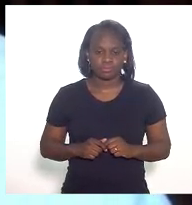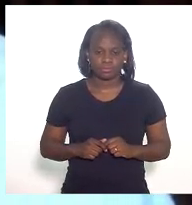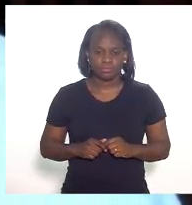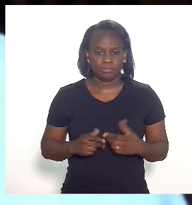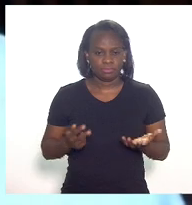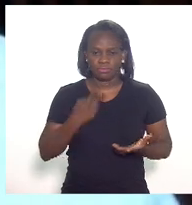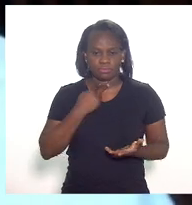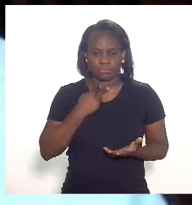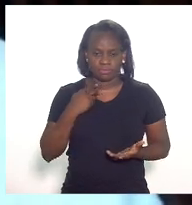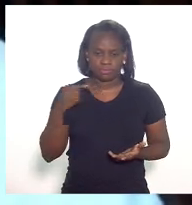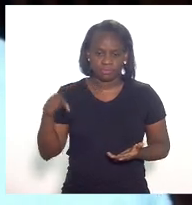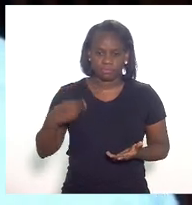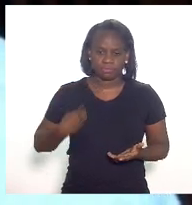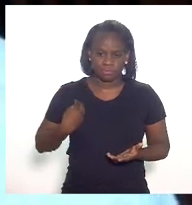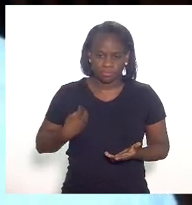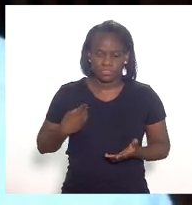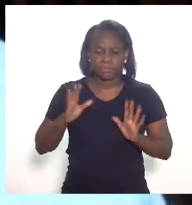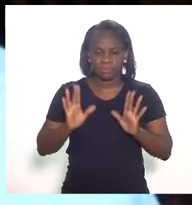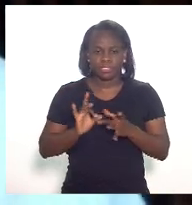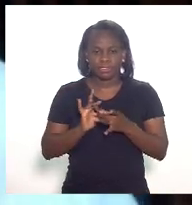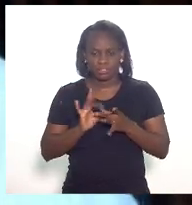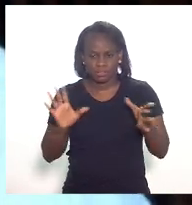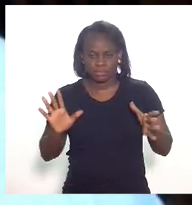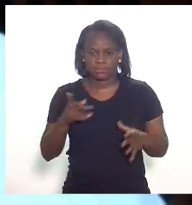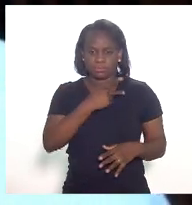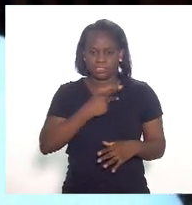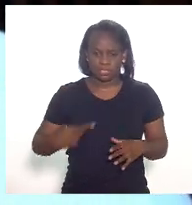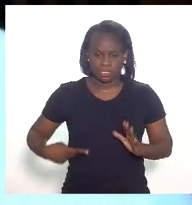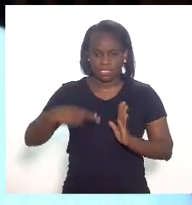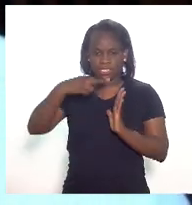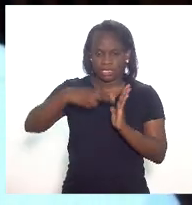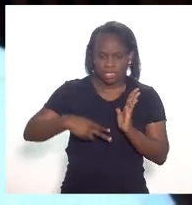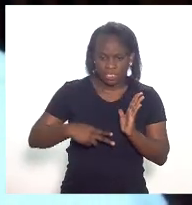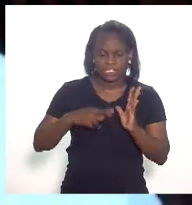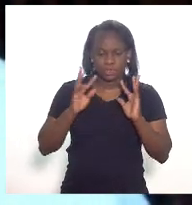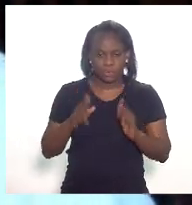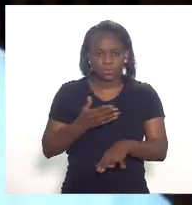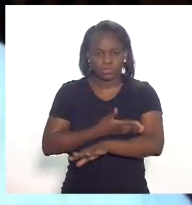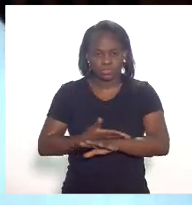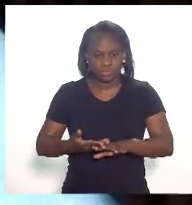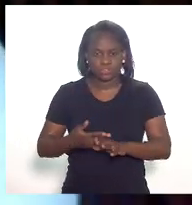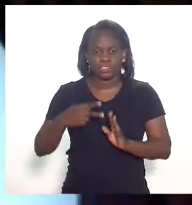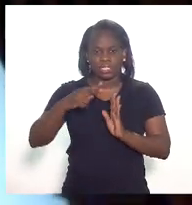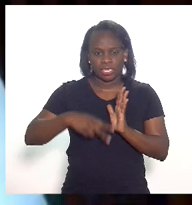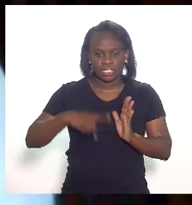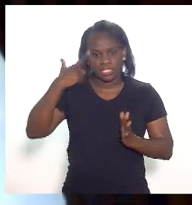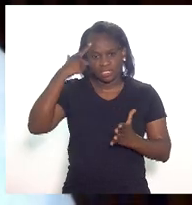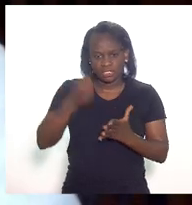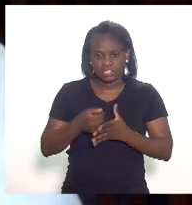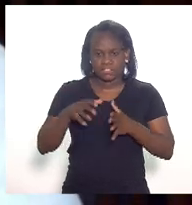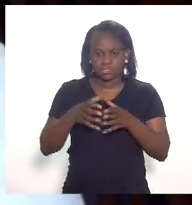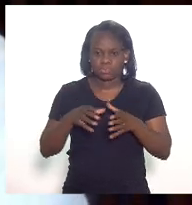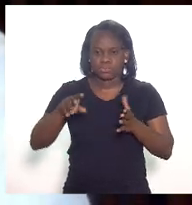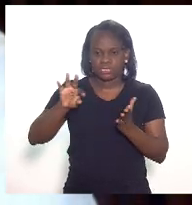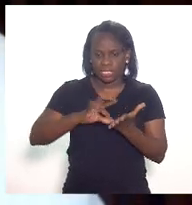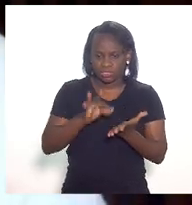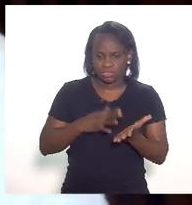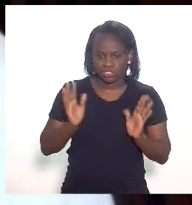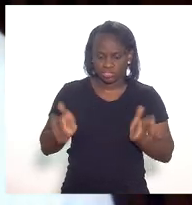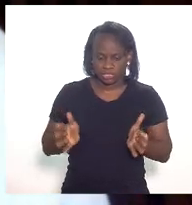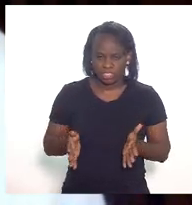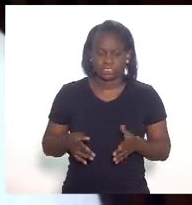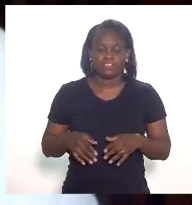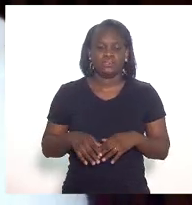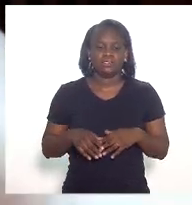não vai poder participar, mas autorizou a presidência a leitura, como nós fazemos a leitura dos pareceres já assinados por ele,